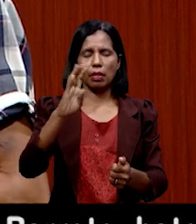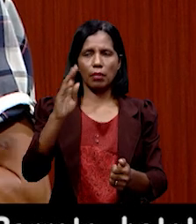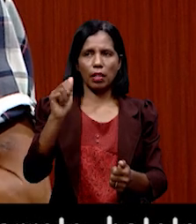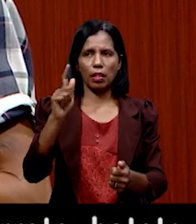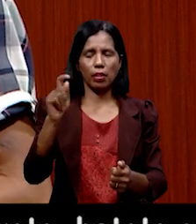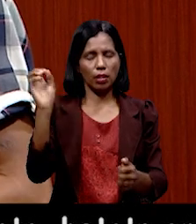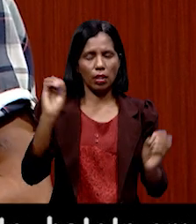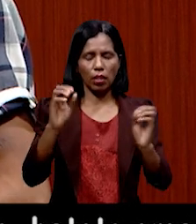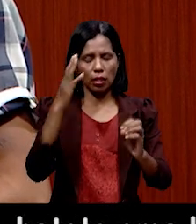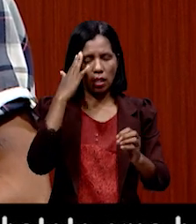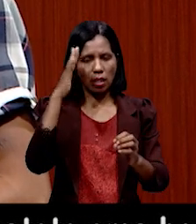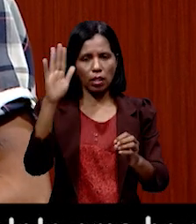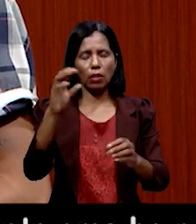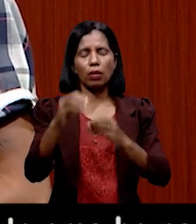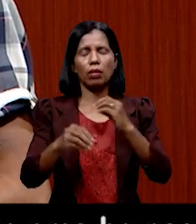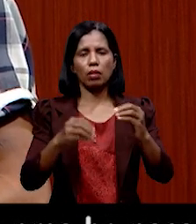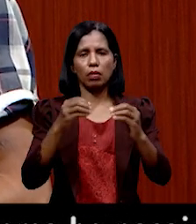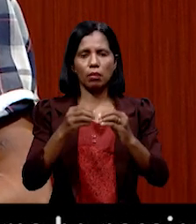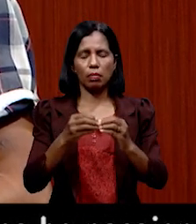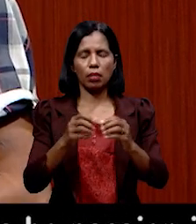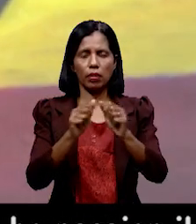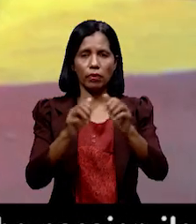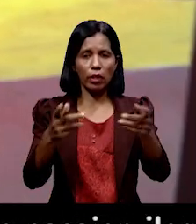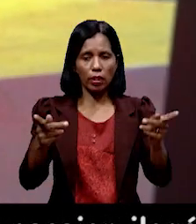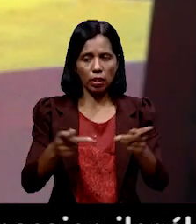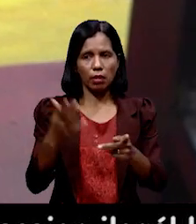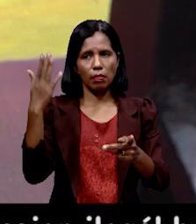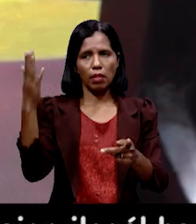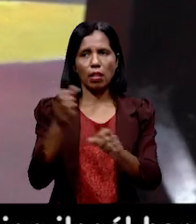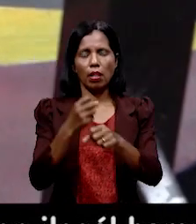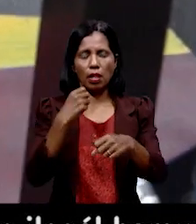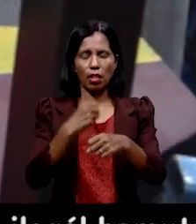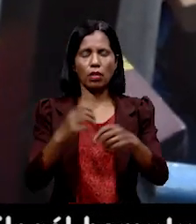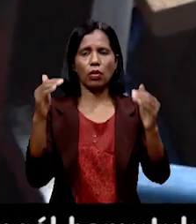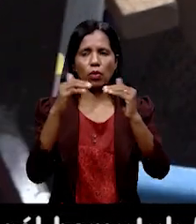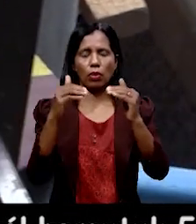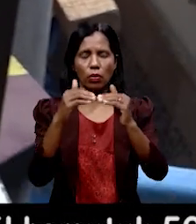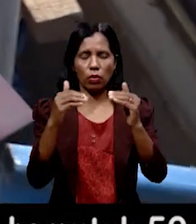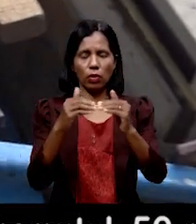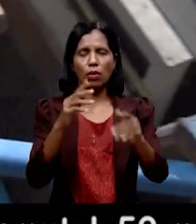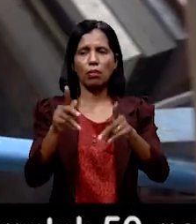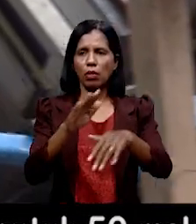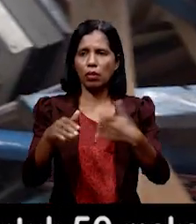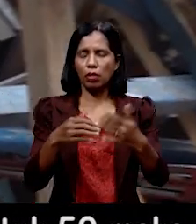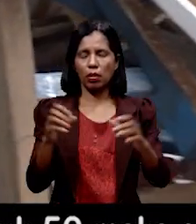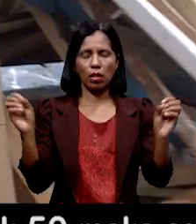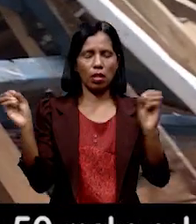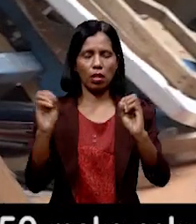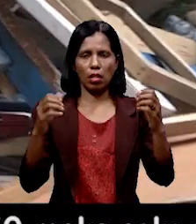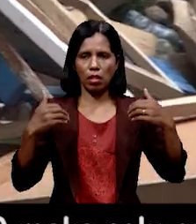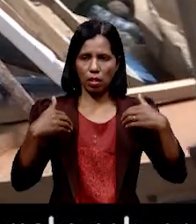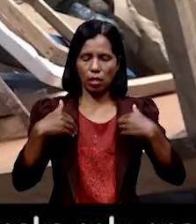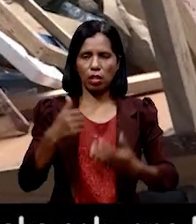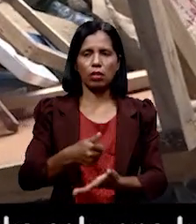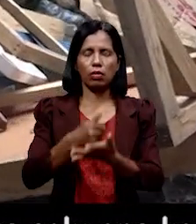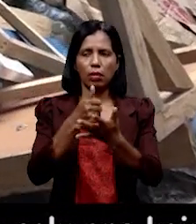la hija conhecimiento konaba despejo administrativo ne, no durante ne, halona diálogo jo parte relevante sir, mai bela hija solução. Tamba